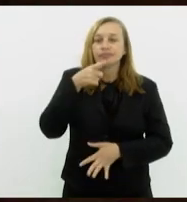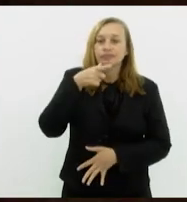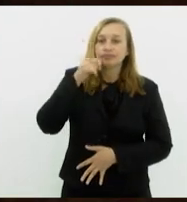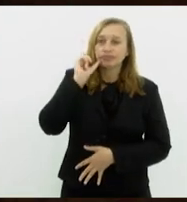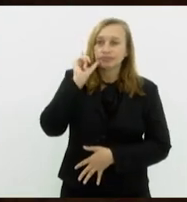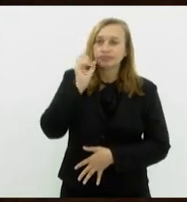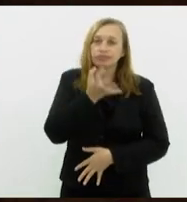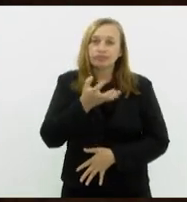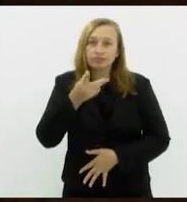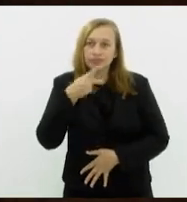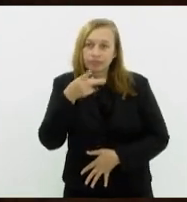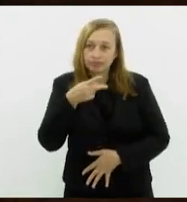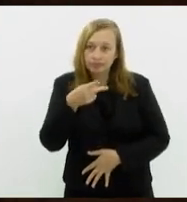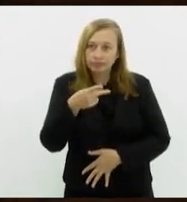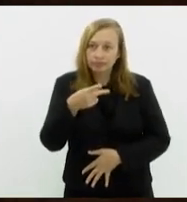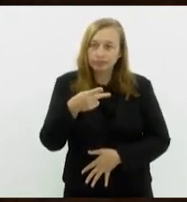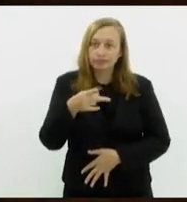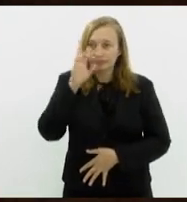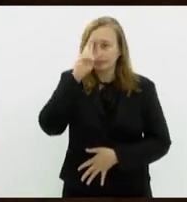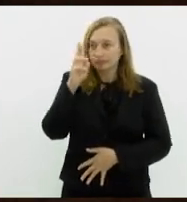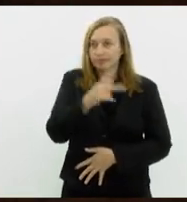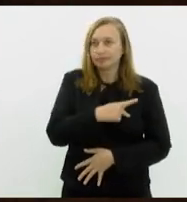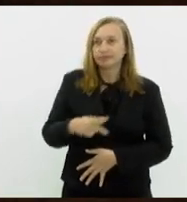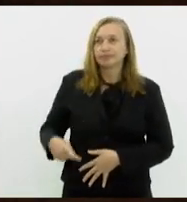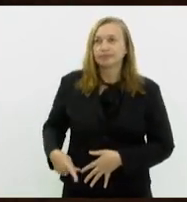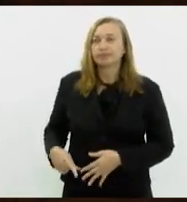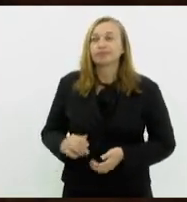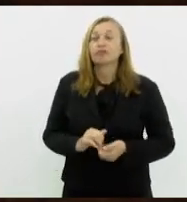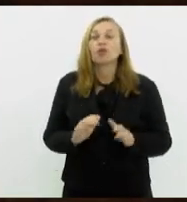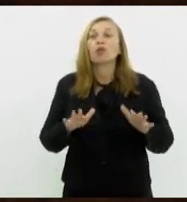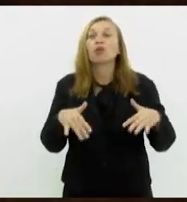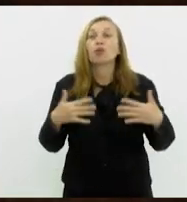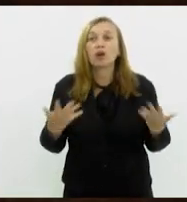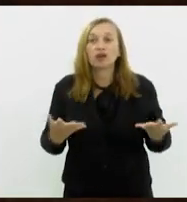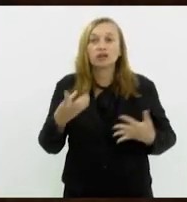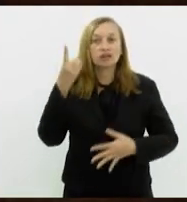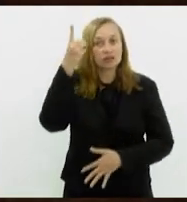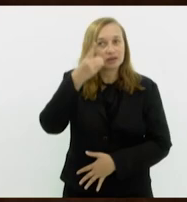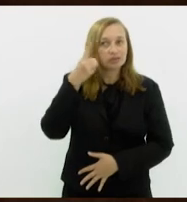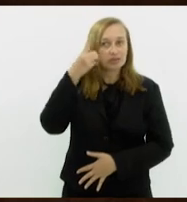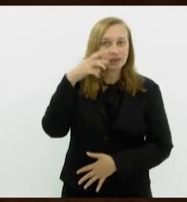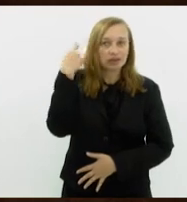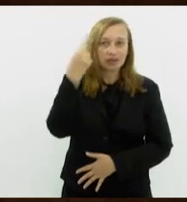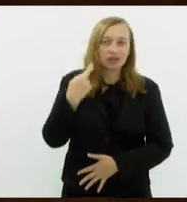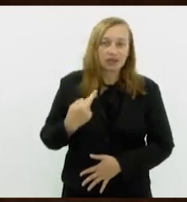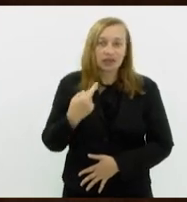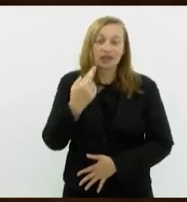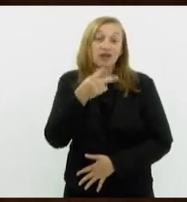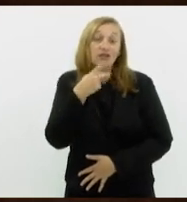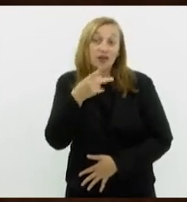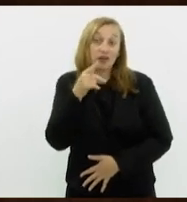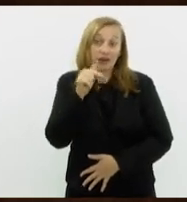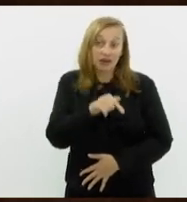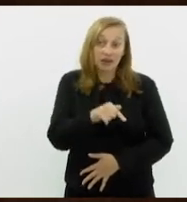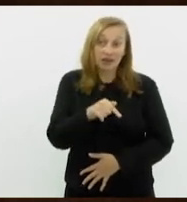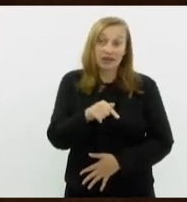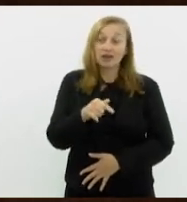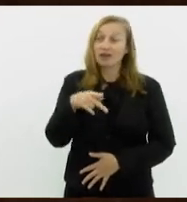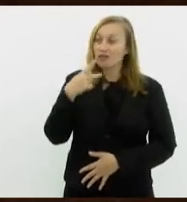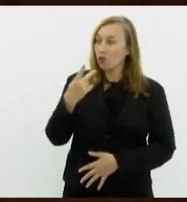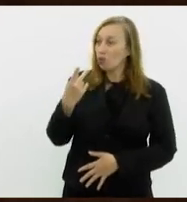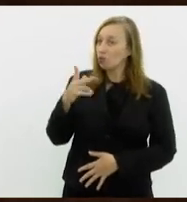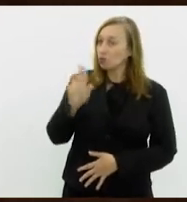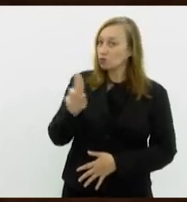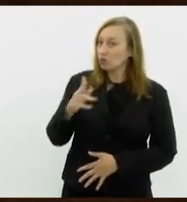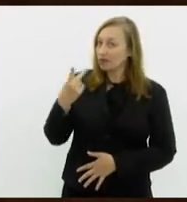tentei falar aqui, presidente, quando a deputada Renata falou aqui, falando até o nome dele para que ela possa